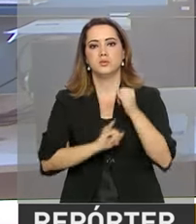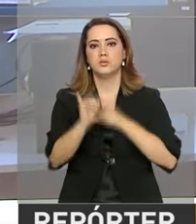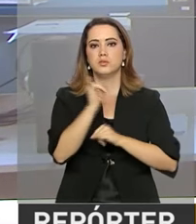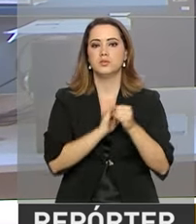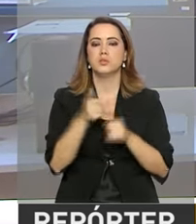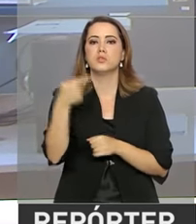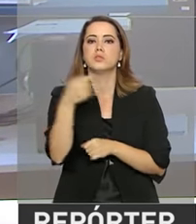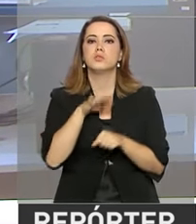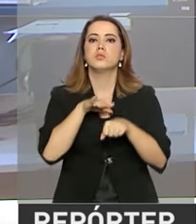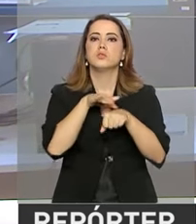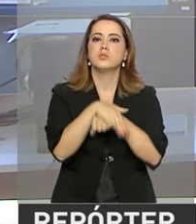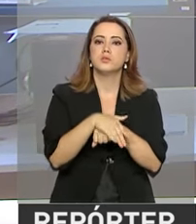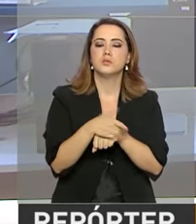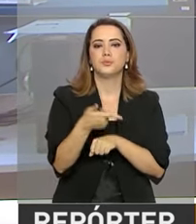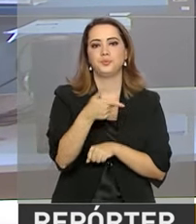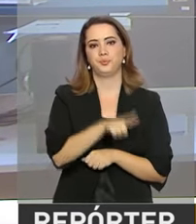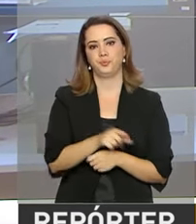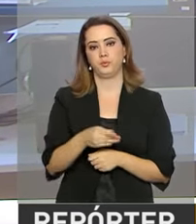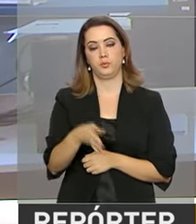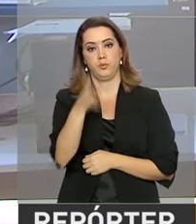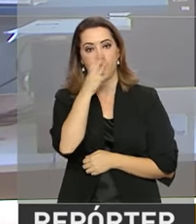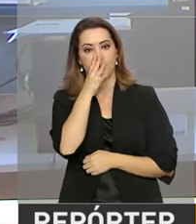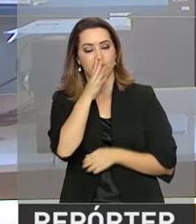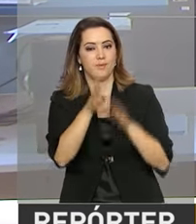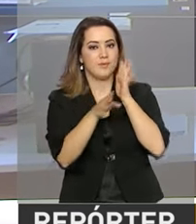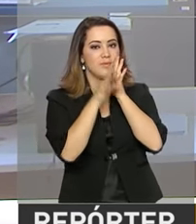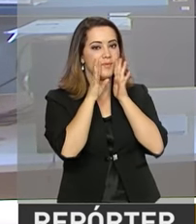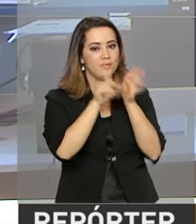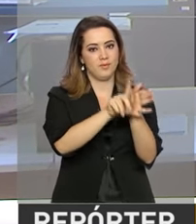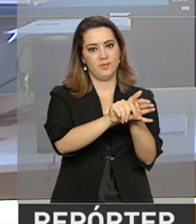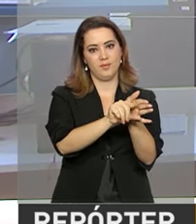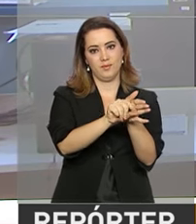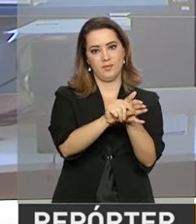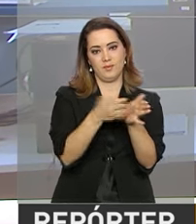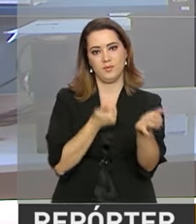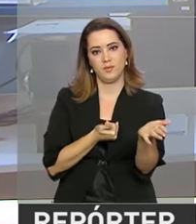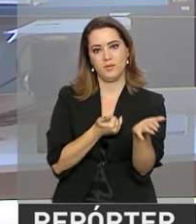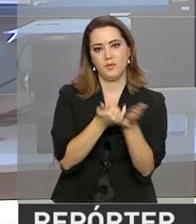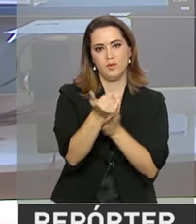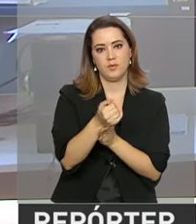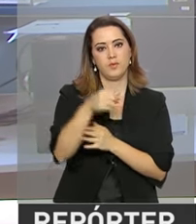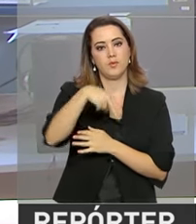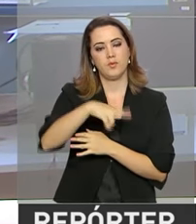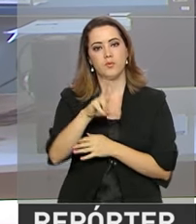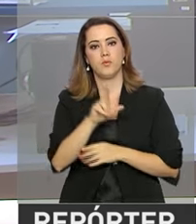às 19h na próxima edição. Acompanhe também as novidades em nossas redes sociais.